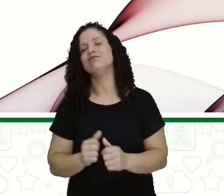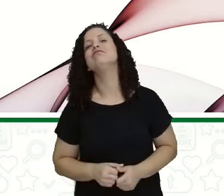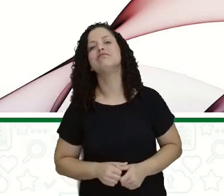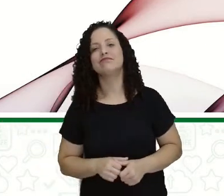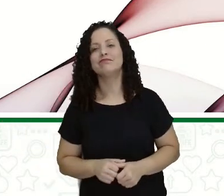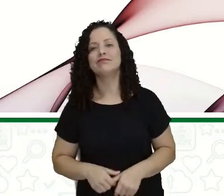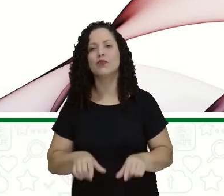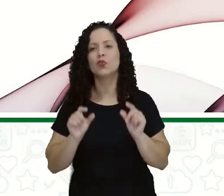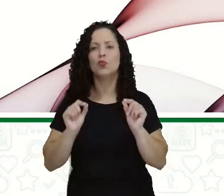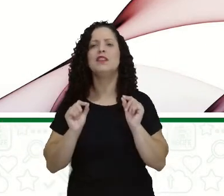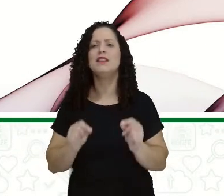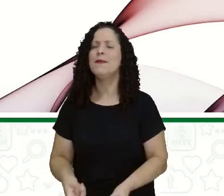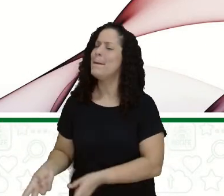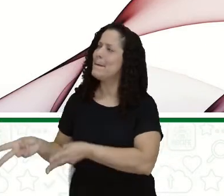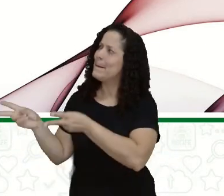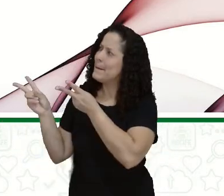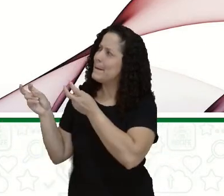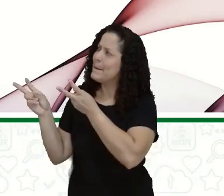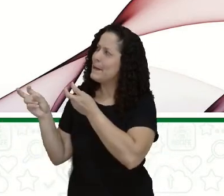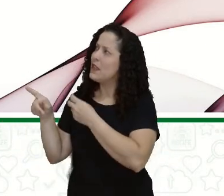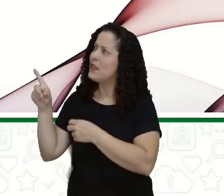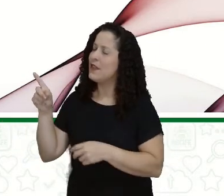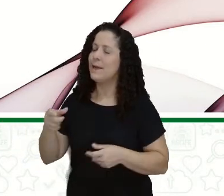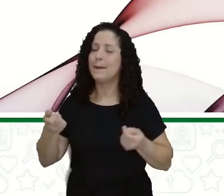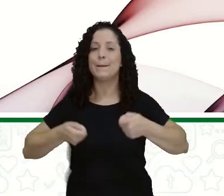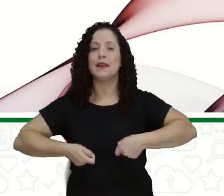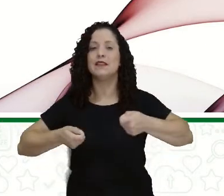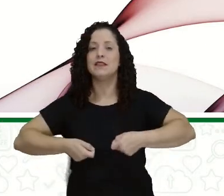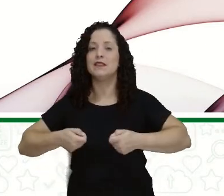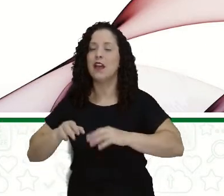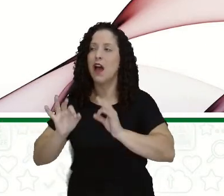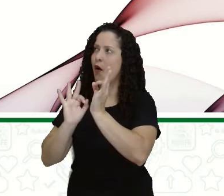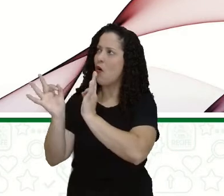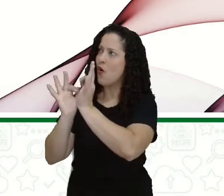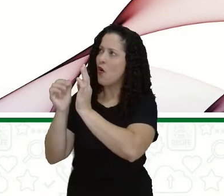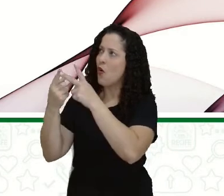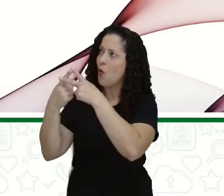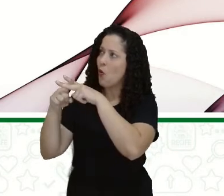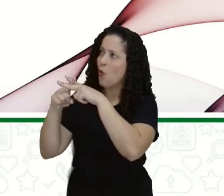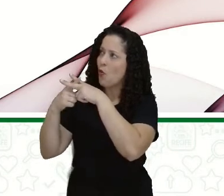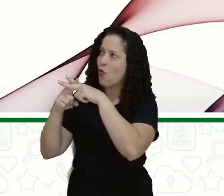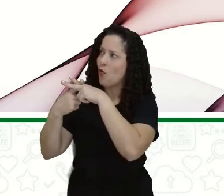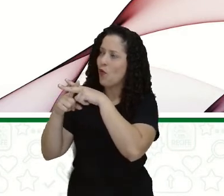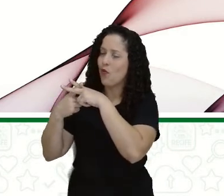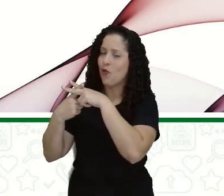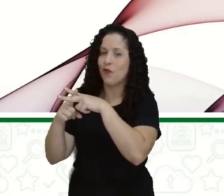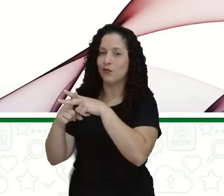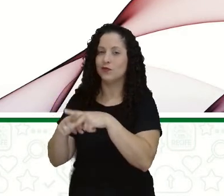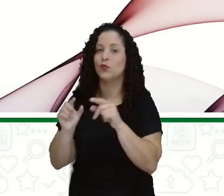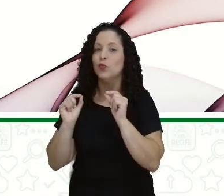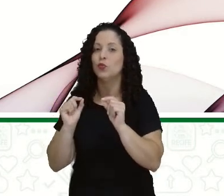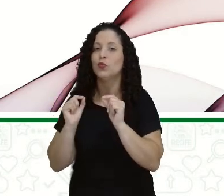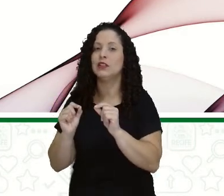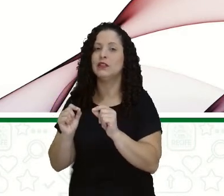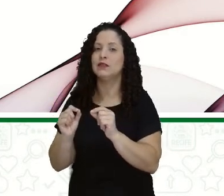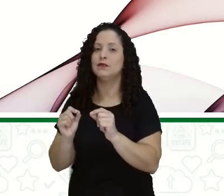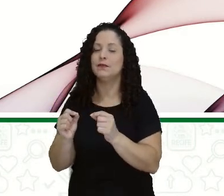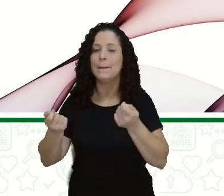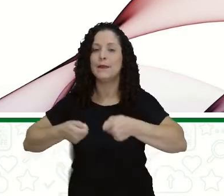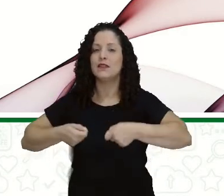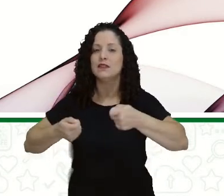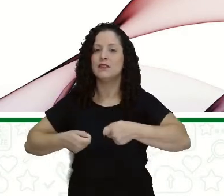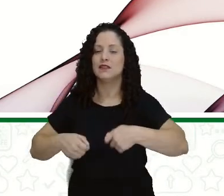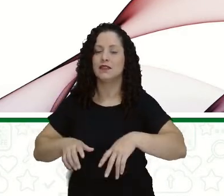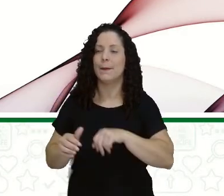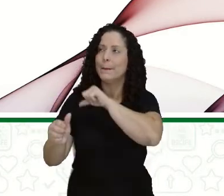E aí, perceberam o que é que precisa ser ajustado na escrita dessas palavras?